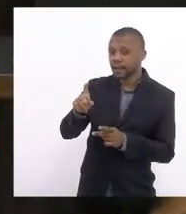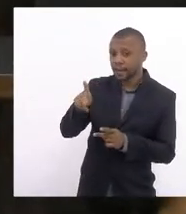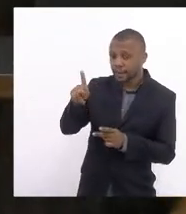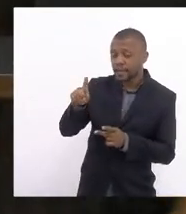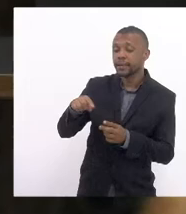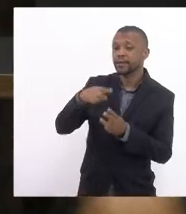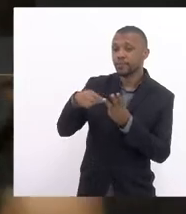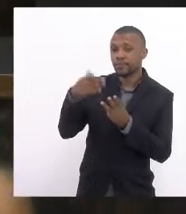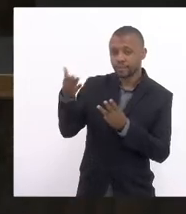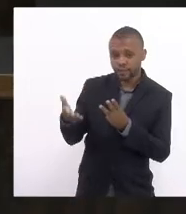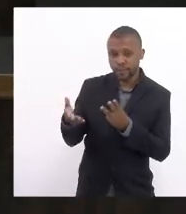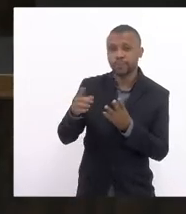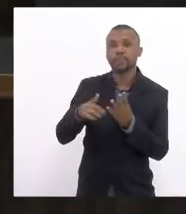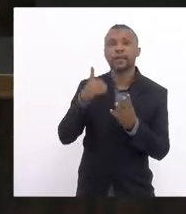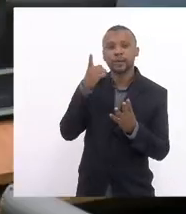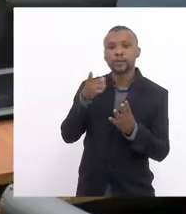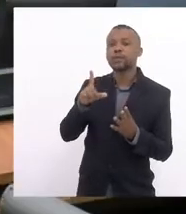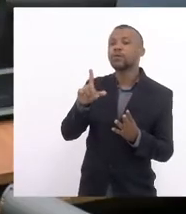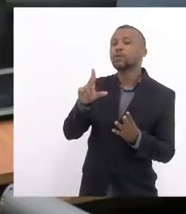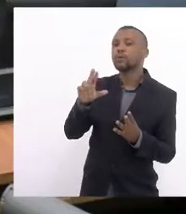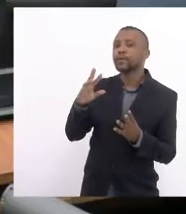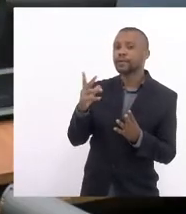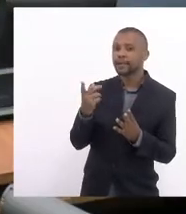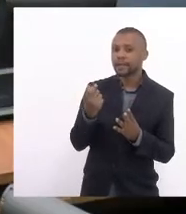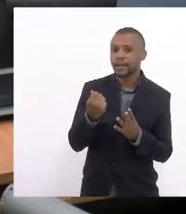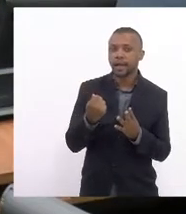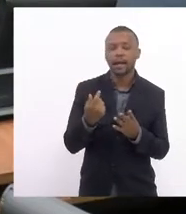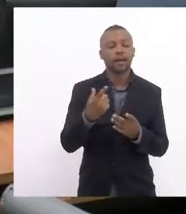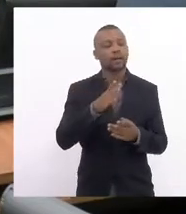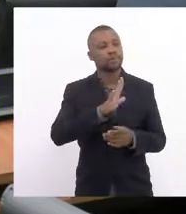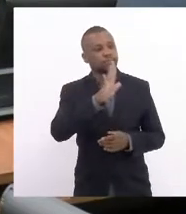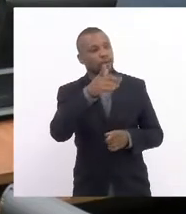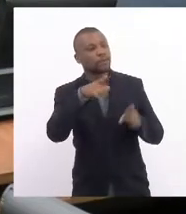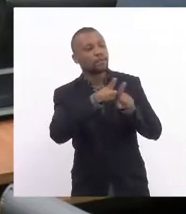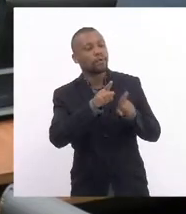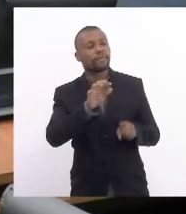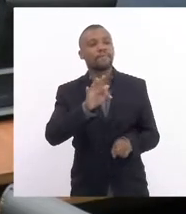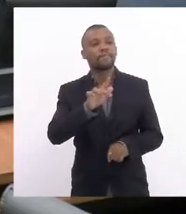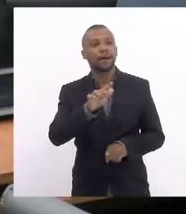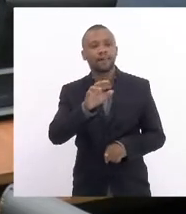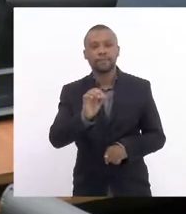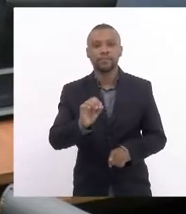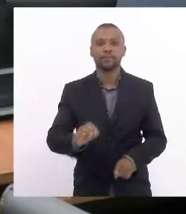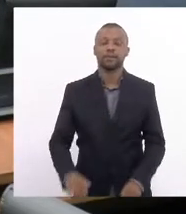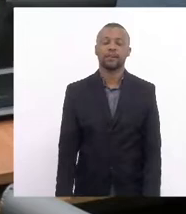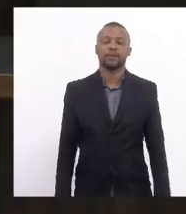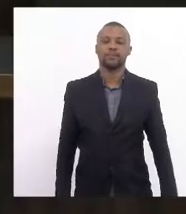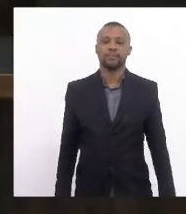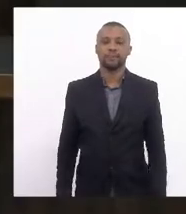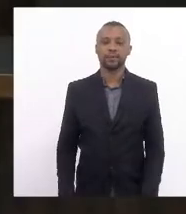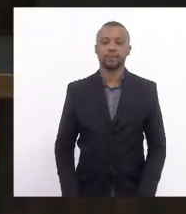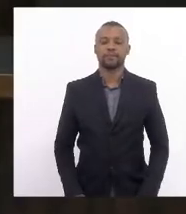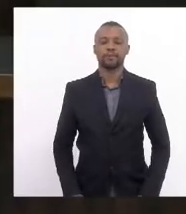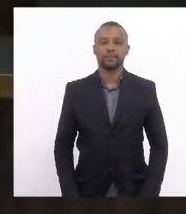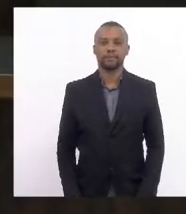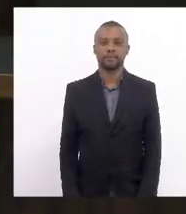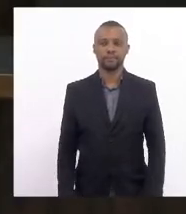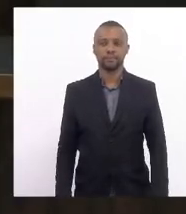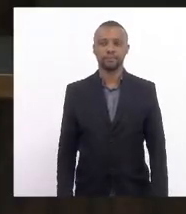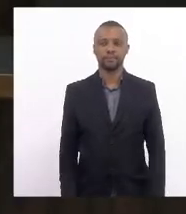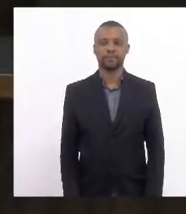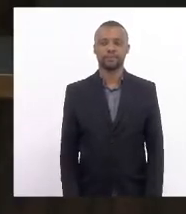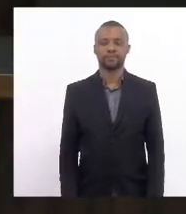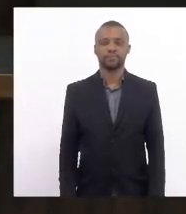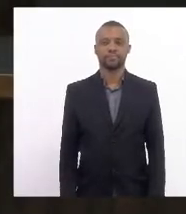Deputada Lucinha também. Presidente, obrigado. Então, deputado Flávio Serafini também, presidente, por favor. Serafini. Só um minutinho, então, antes do